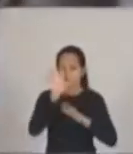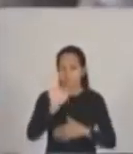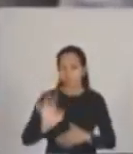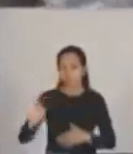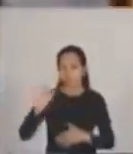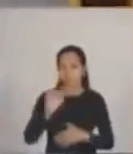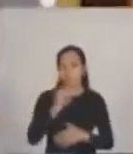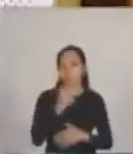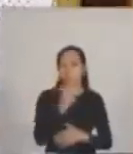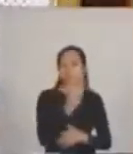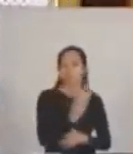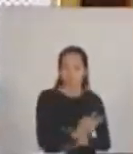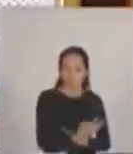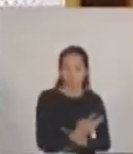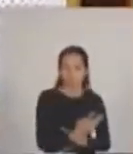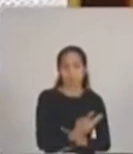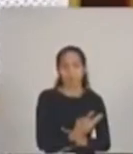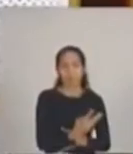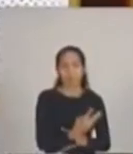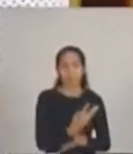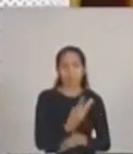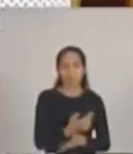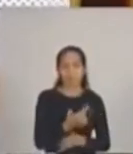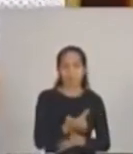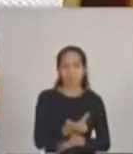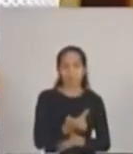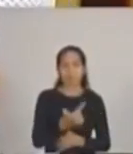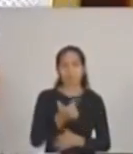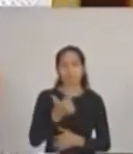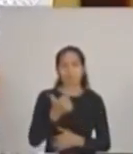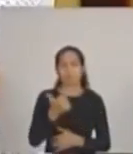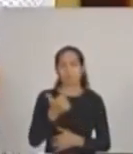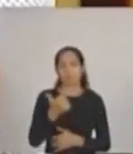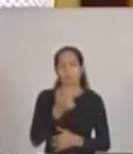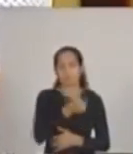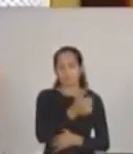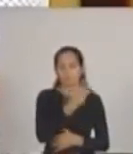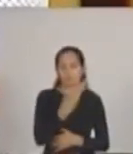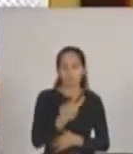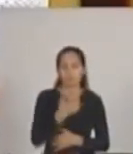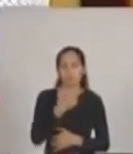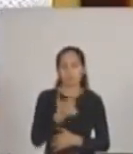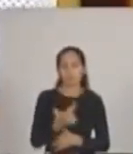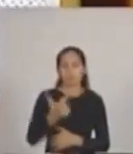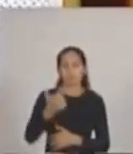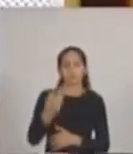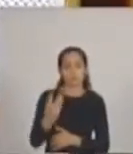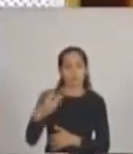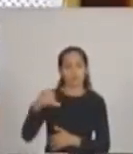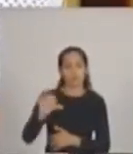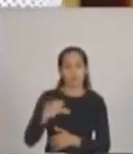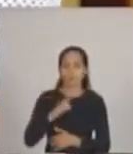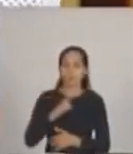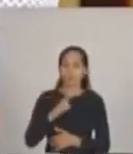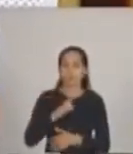número 13.239, que já trata desse assunto, e inclusive existe uma